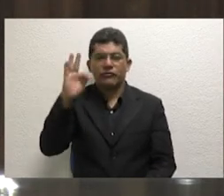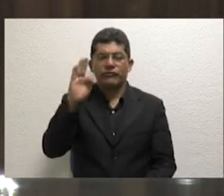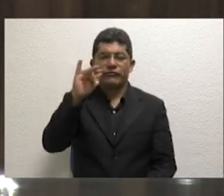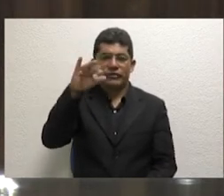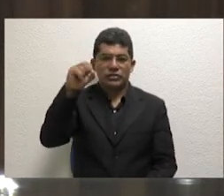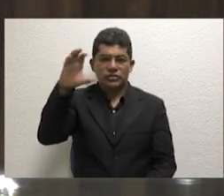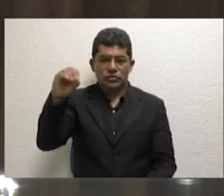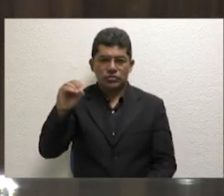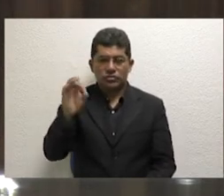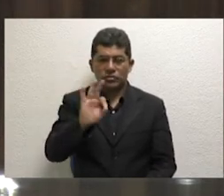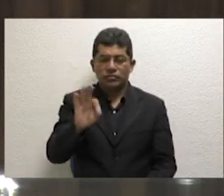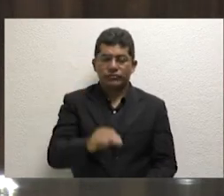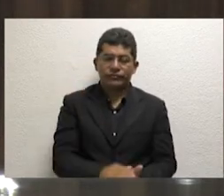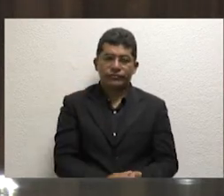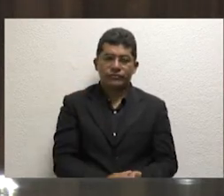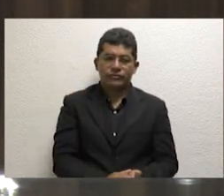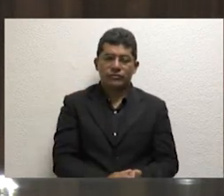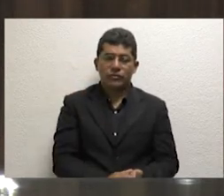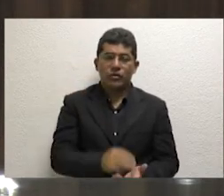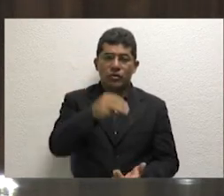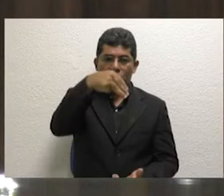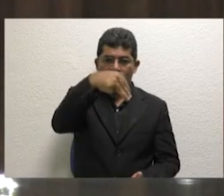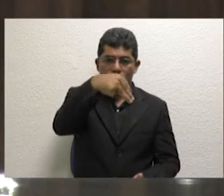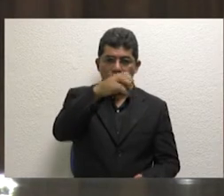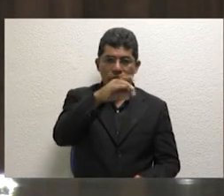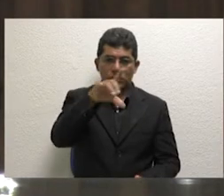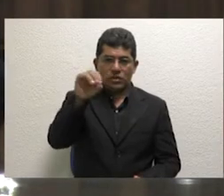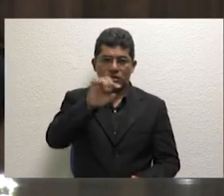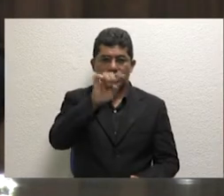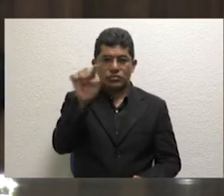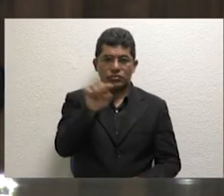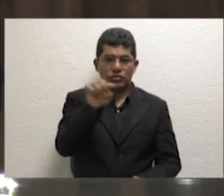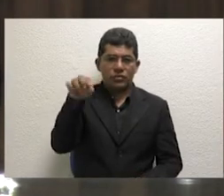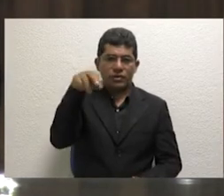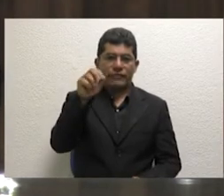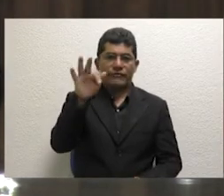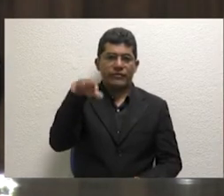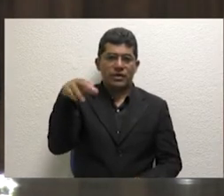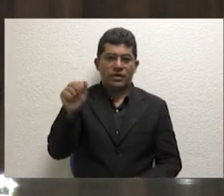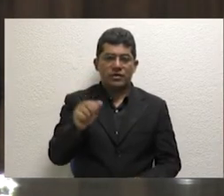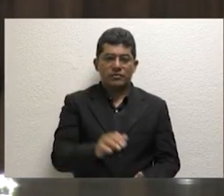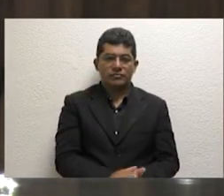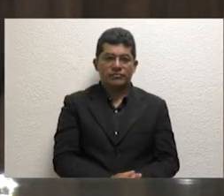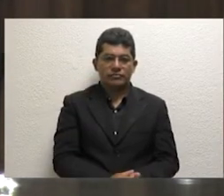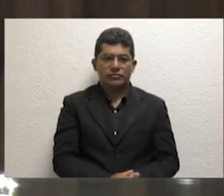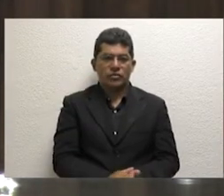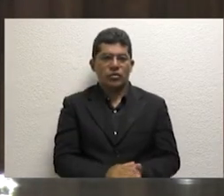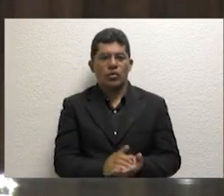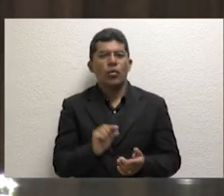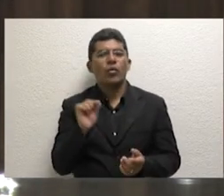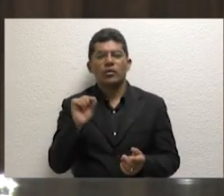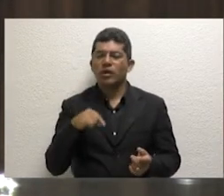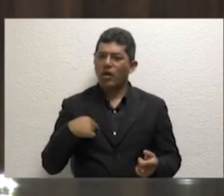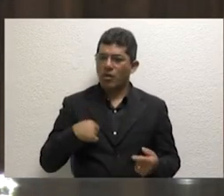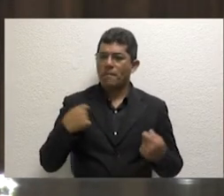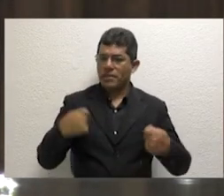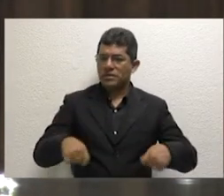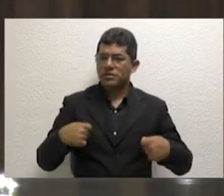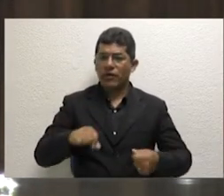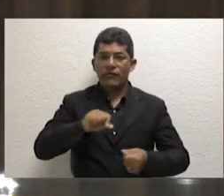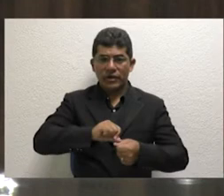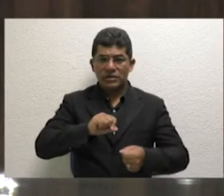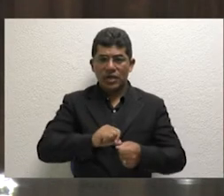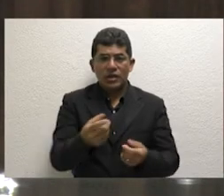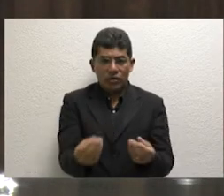é um paraíso fiscal é um paraíso do fisco modelo Zona Franca ora o que é que eu preciso fazer e